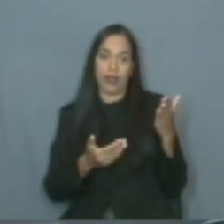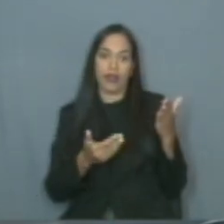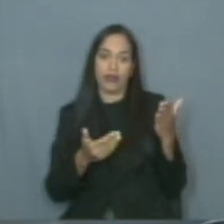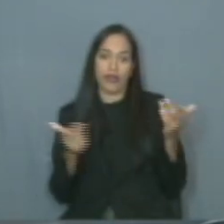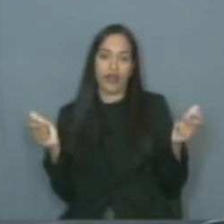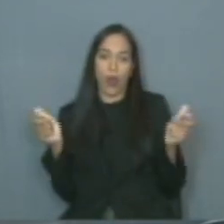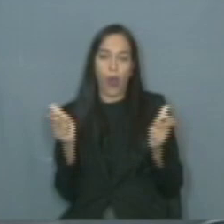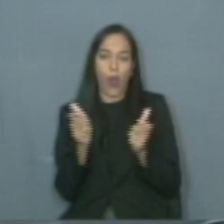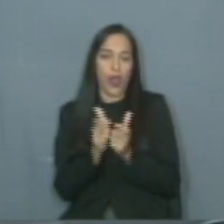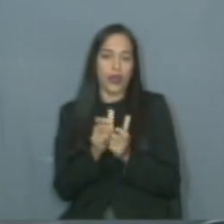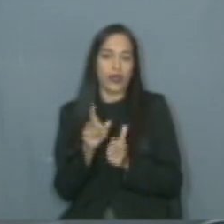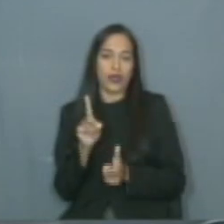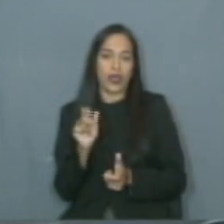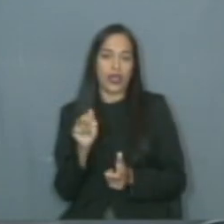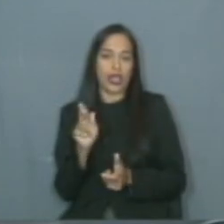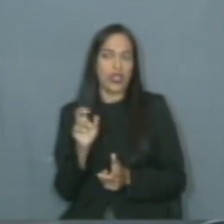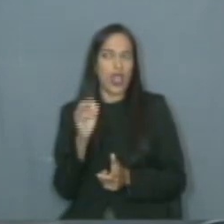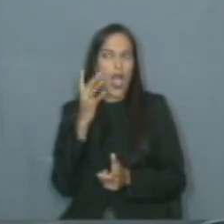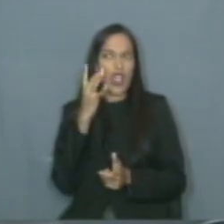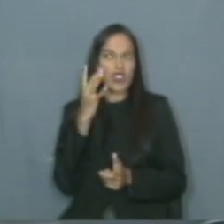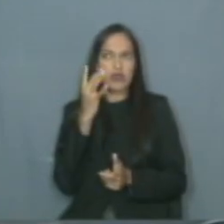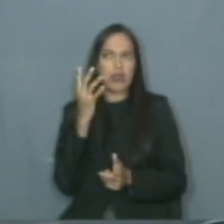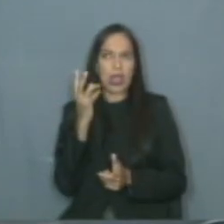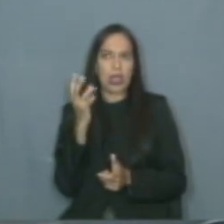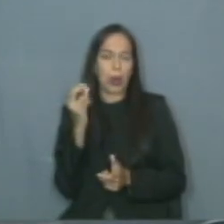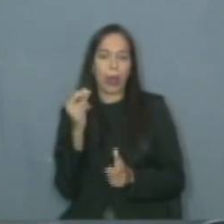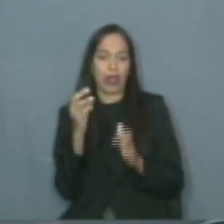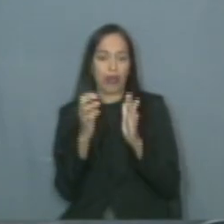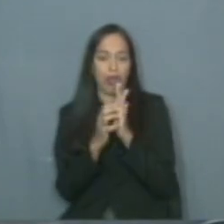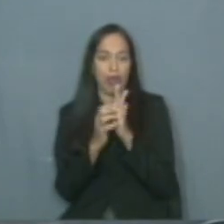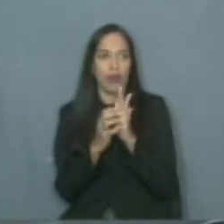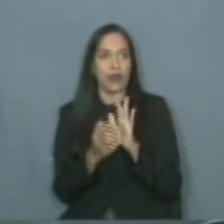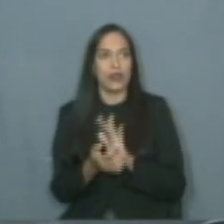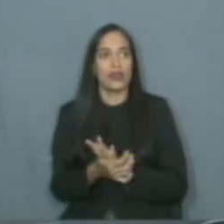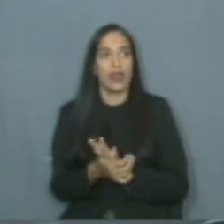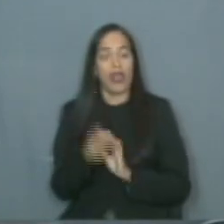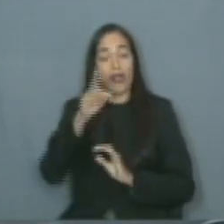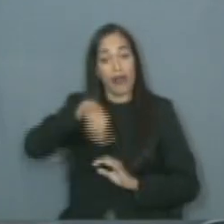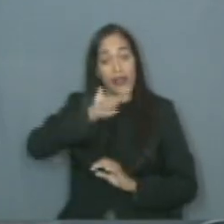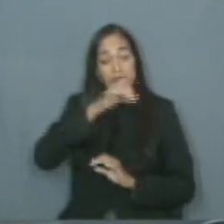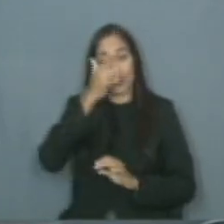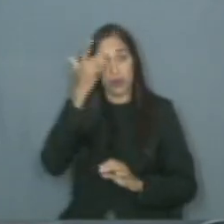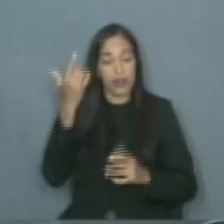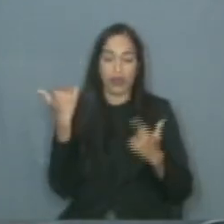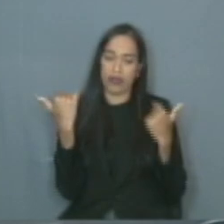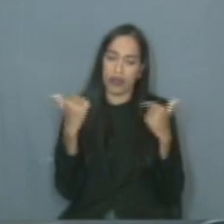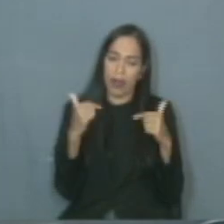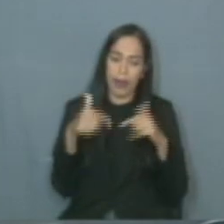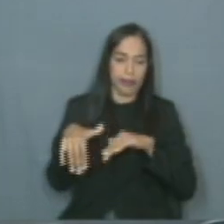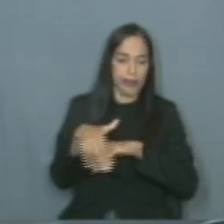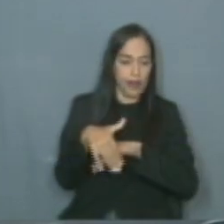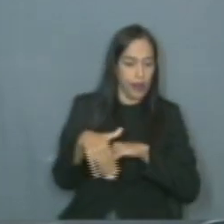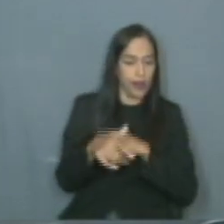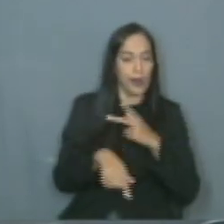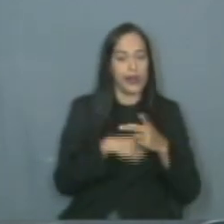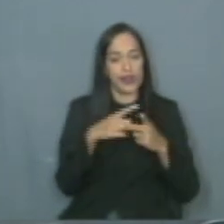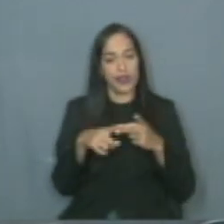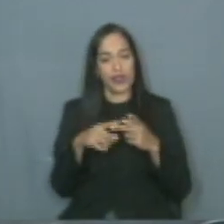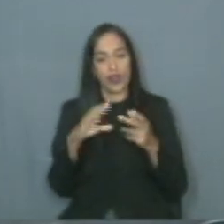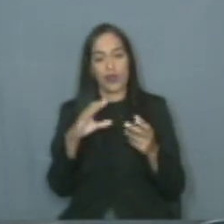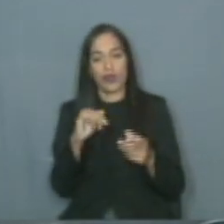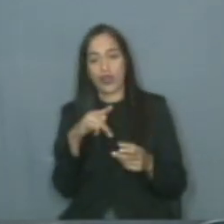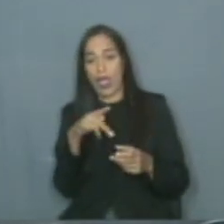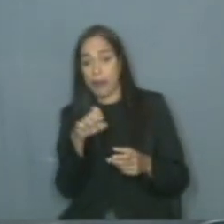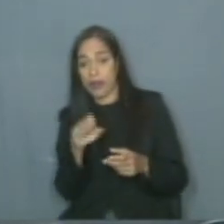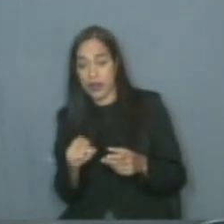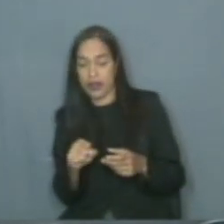danos, não sei se dá 50, e essas pessoas, veja bem, elas trabalham, muitas delas nas ruas, muitas delas nos CAPs, muitas